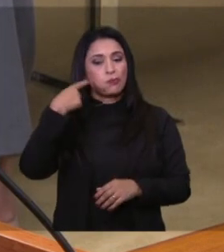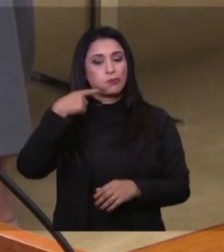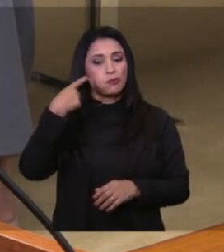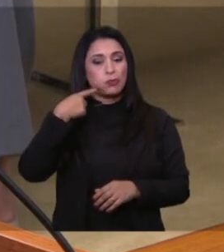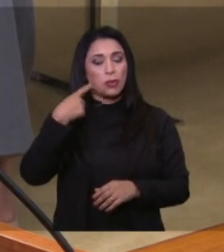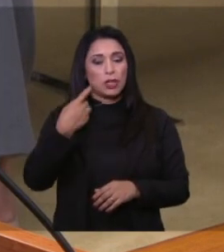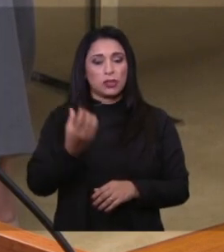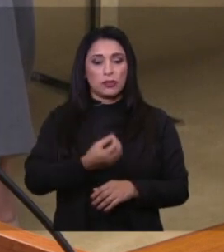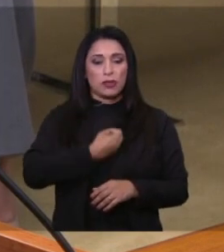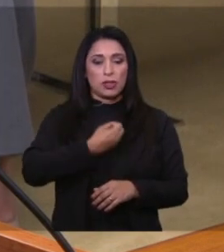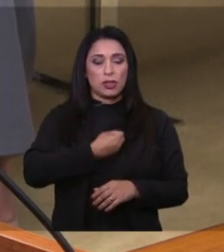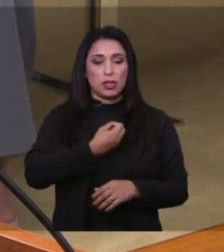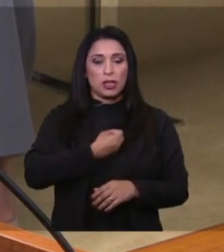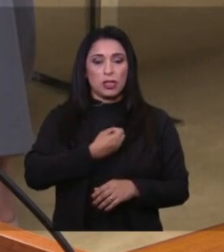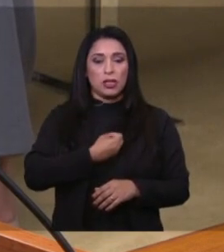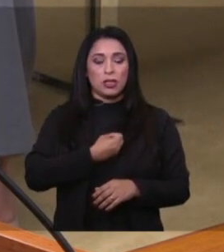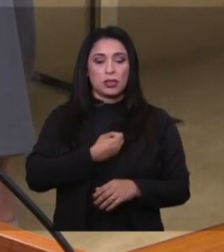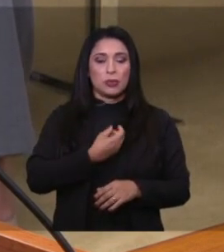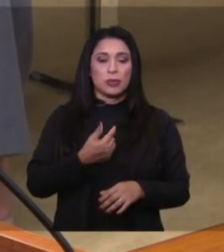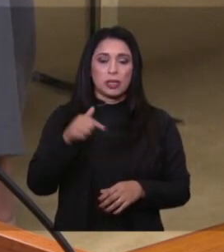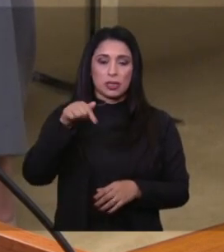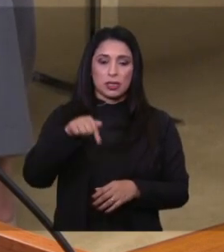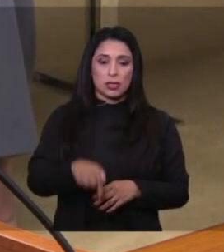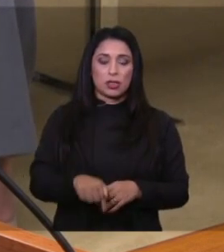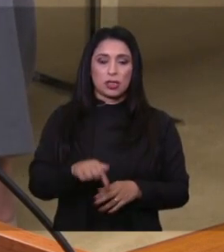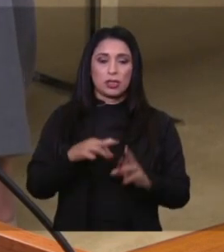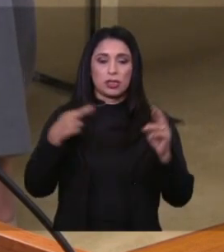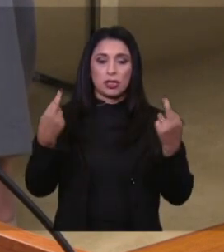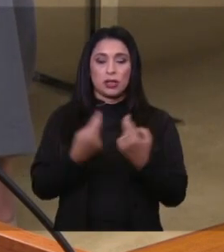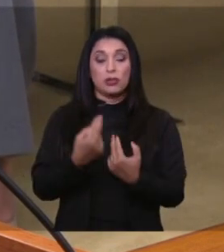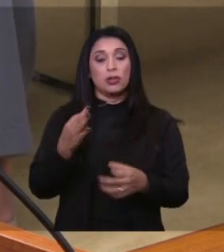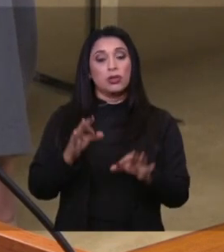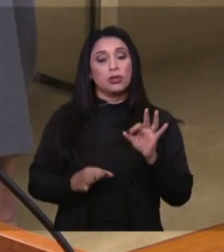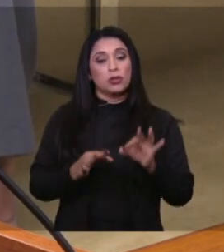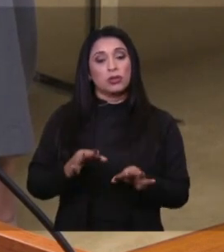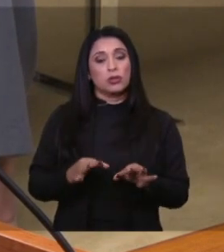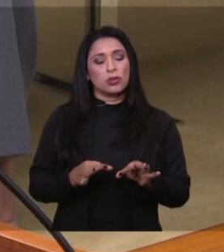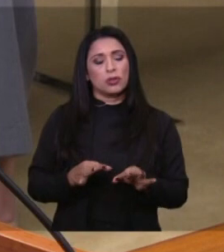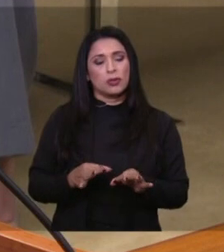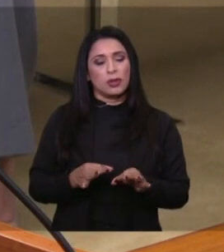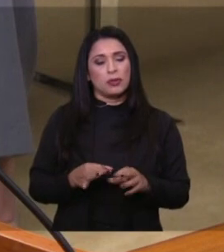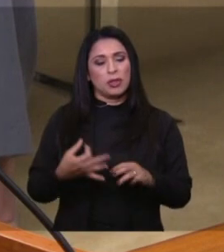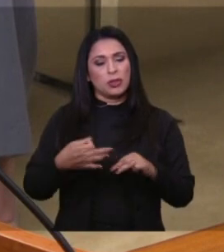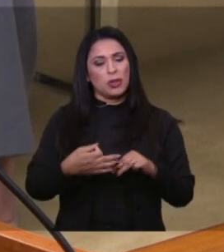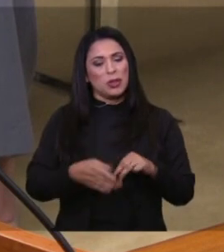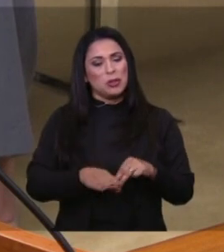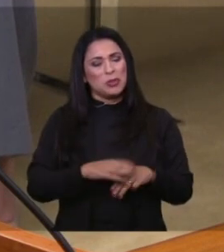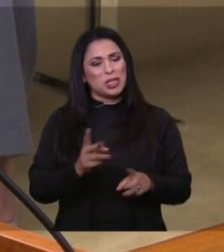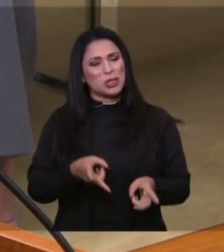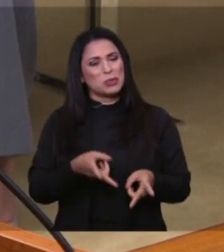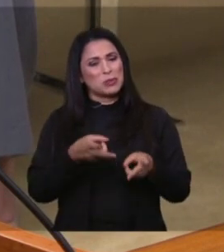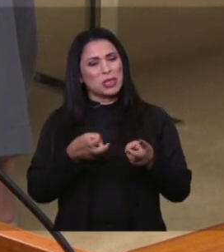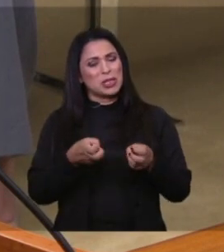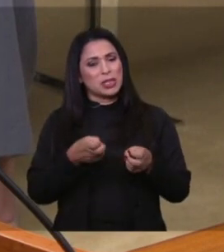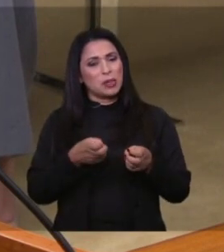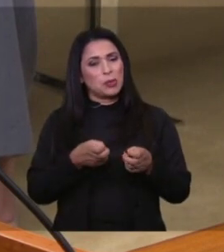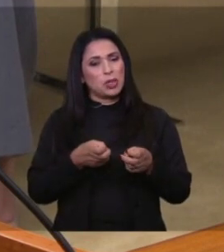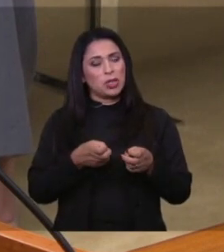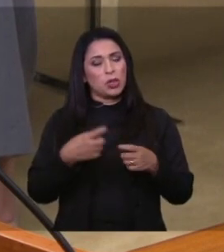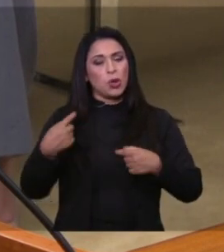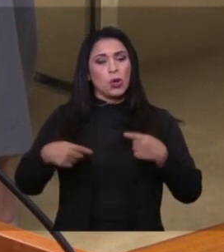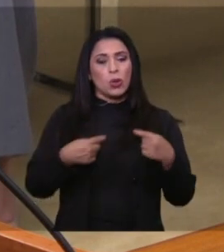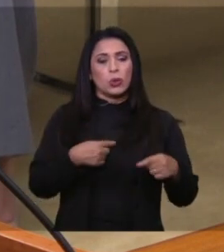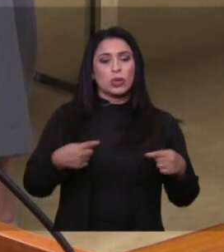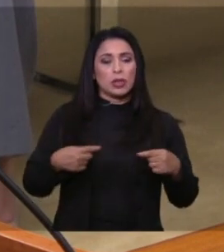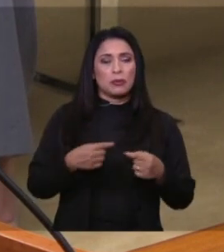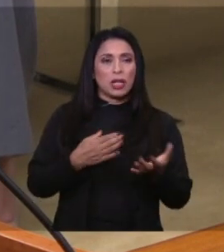todos que presenciam essa sessão. Me parece, excelência, que o centro do debate